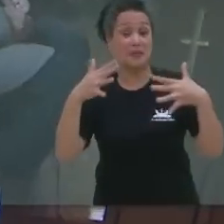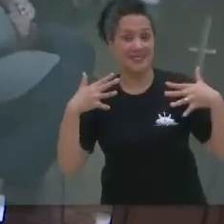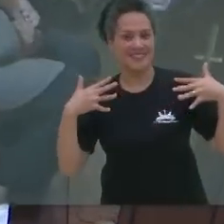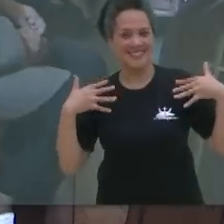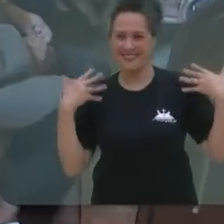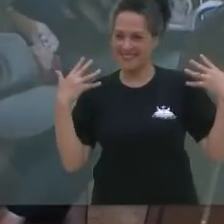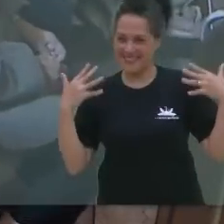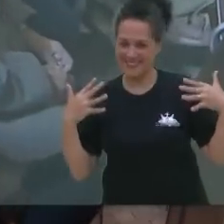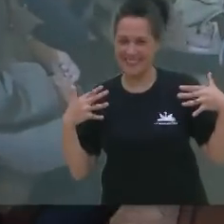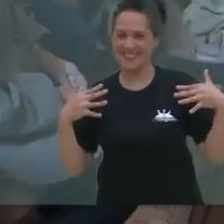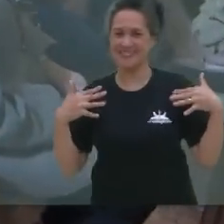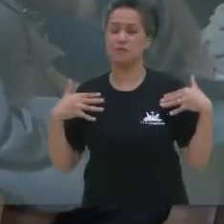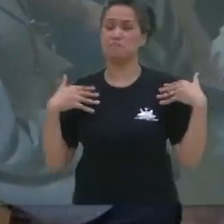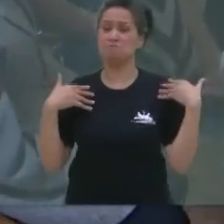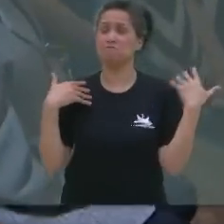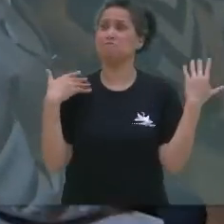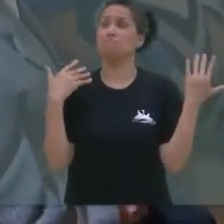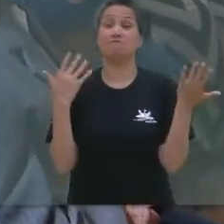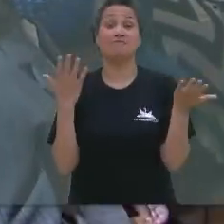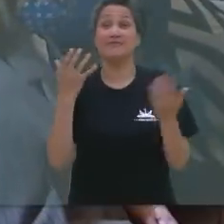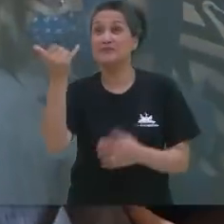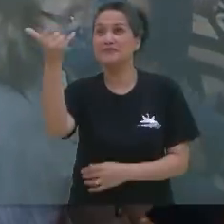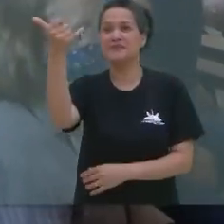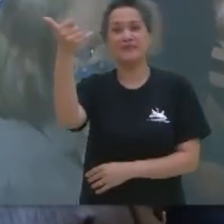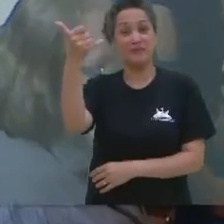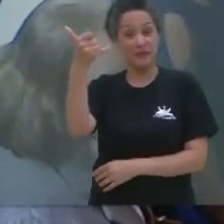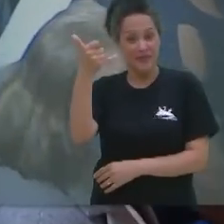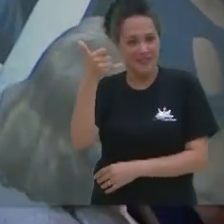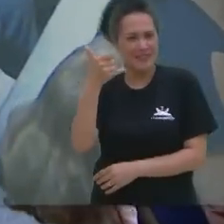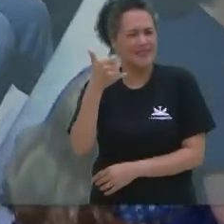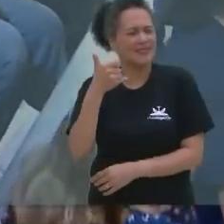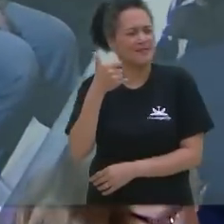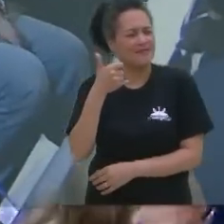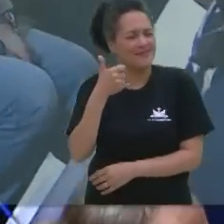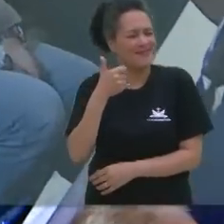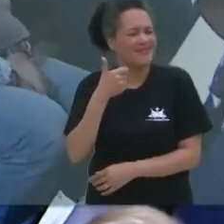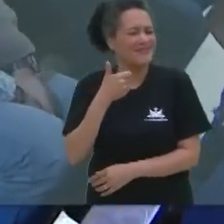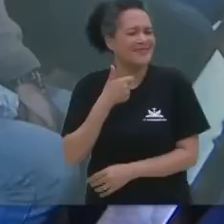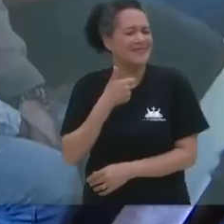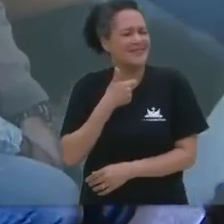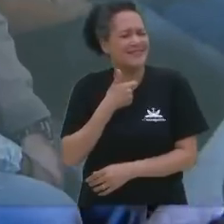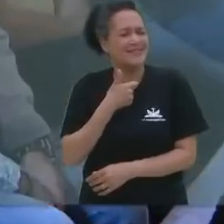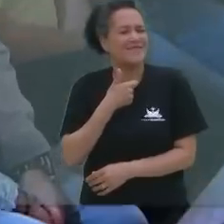Que alegria quando me disseram,